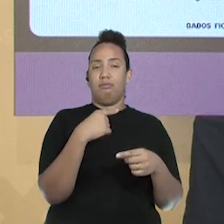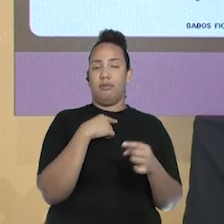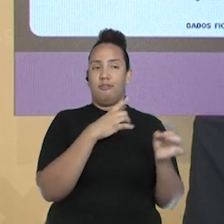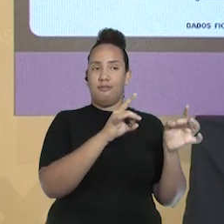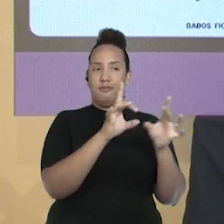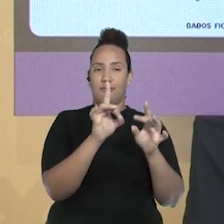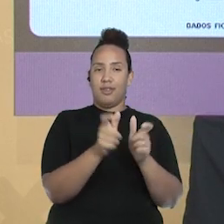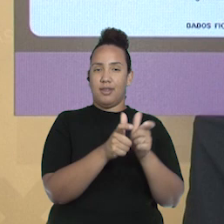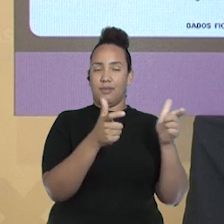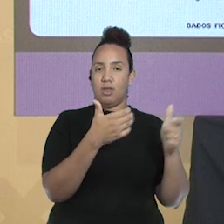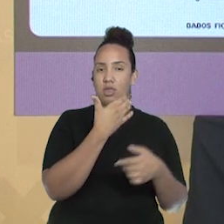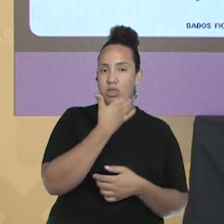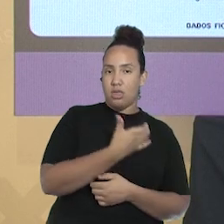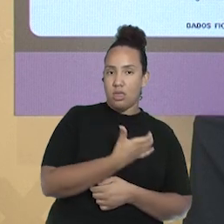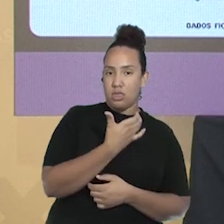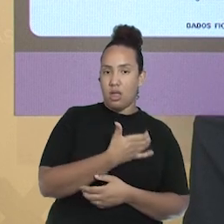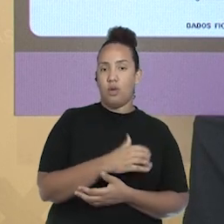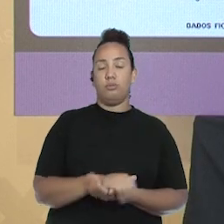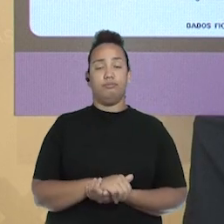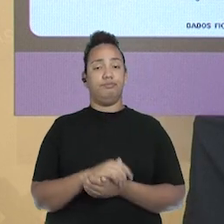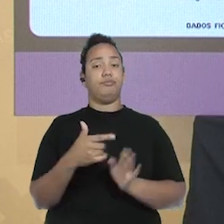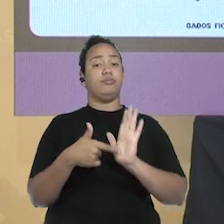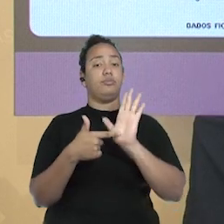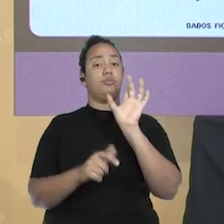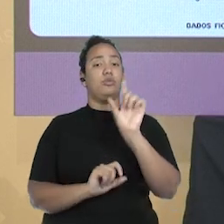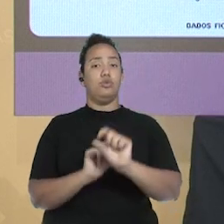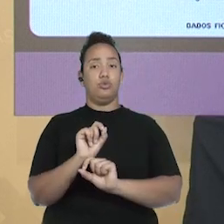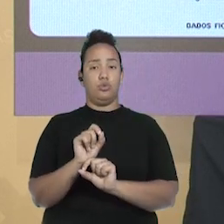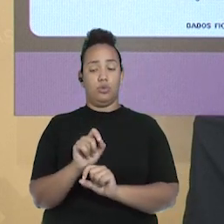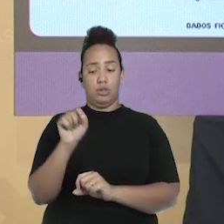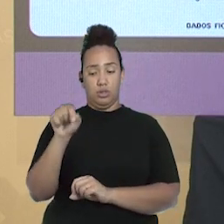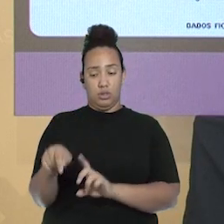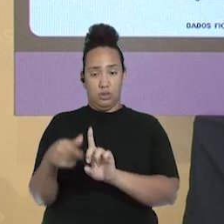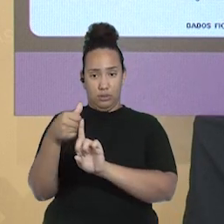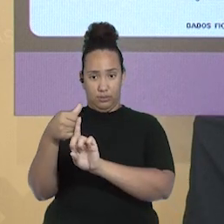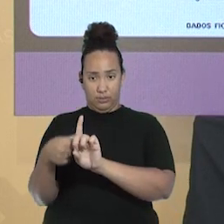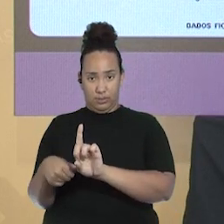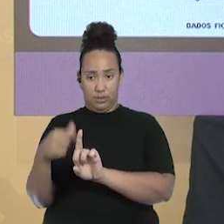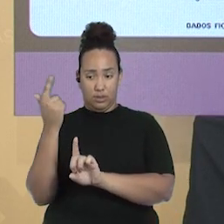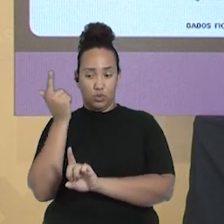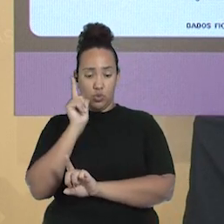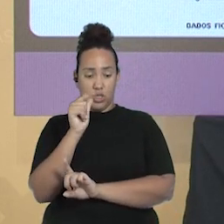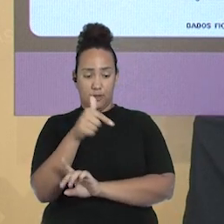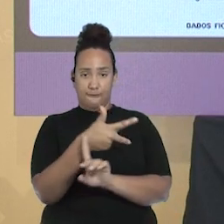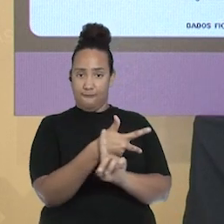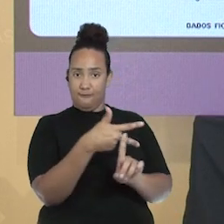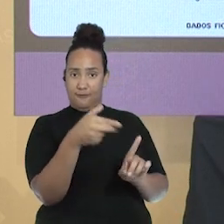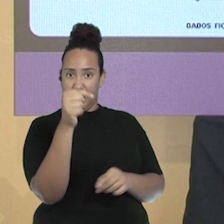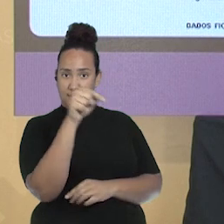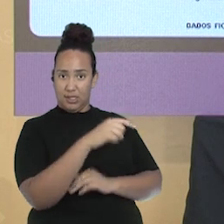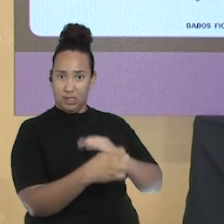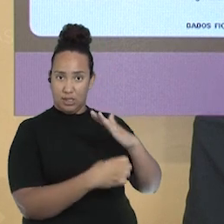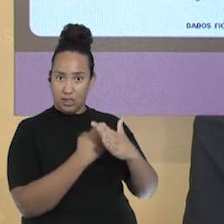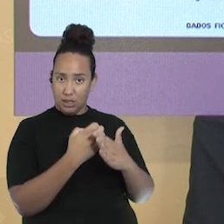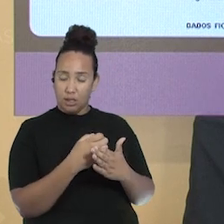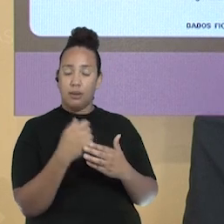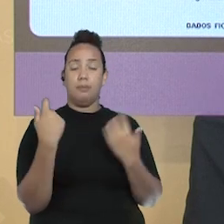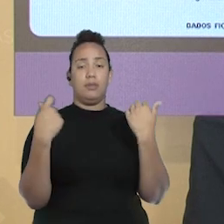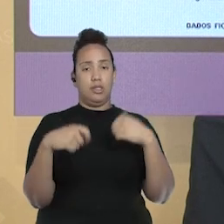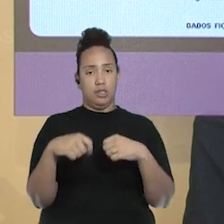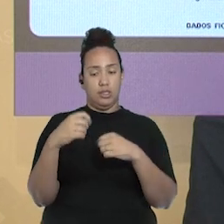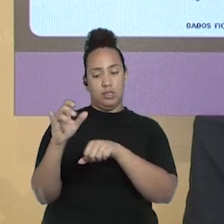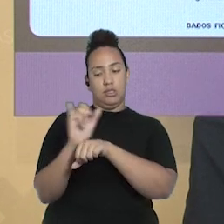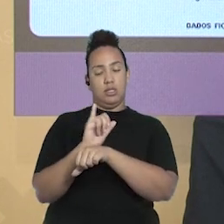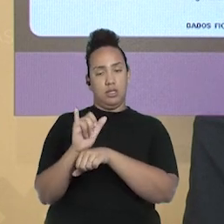te trouxe o indicativo de que naquele mês, para vencer a concorrência, ele vai precisar pensar em uma